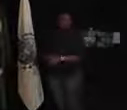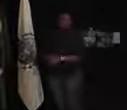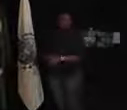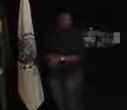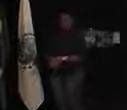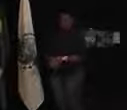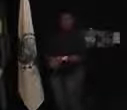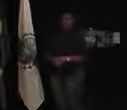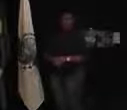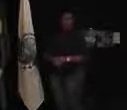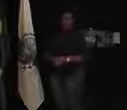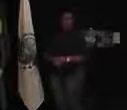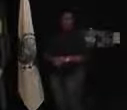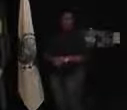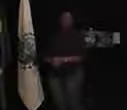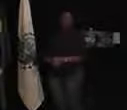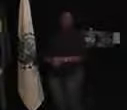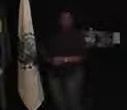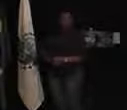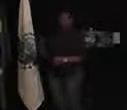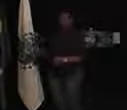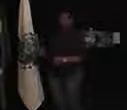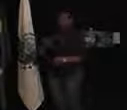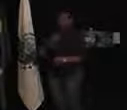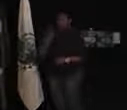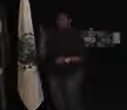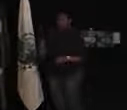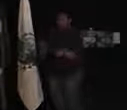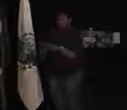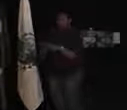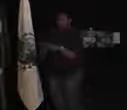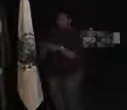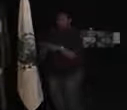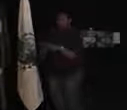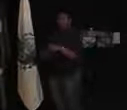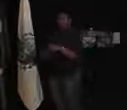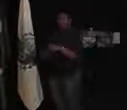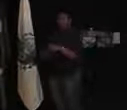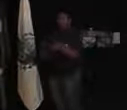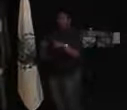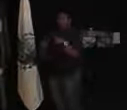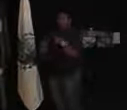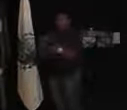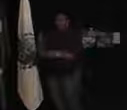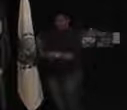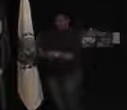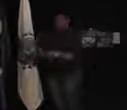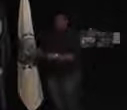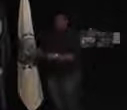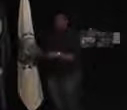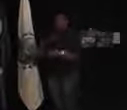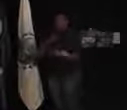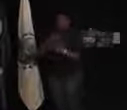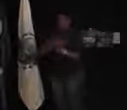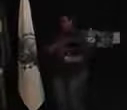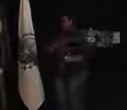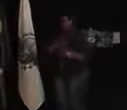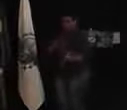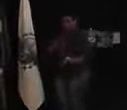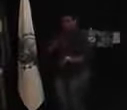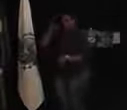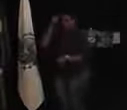Regular e aí a gente tem que chamar o terceiro cérebro, eu falo, né? Chamar o outro, sair daqui para fora